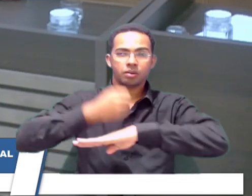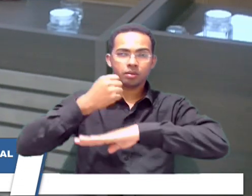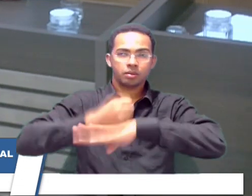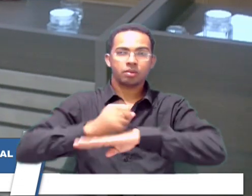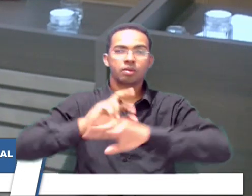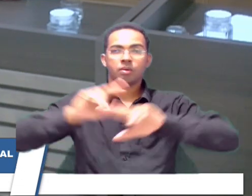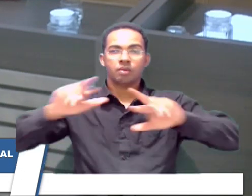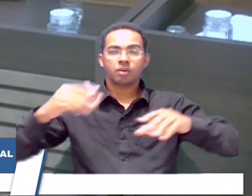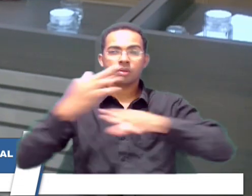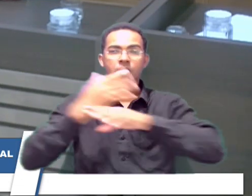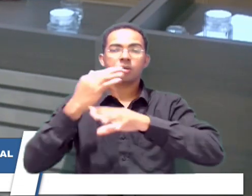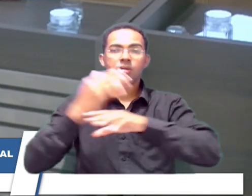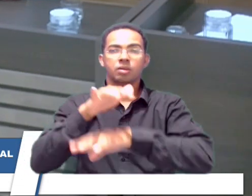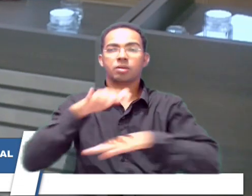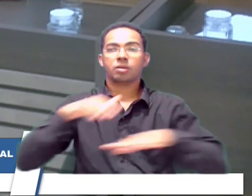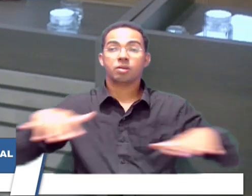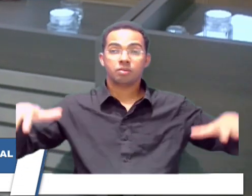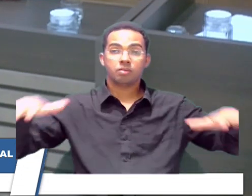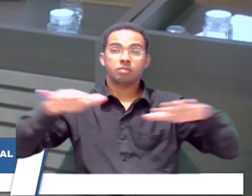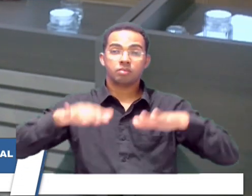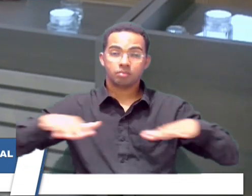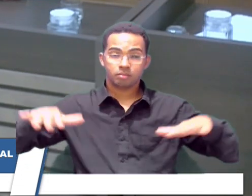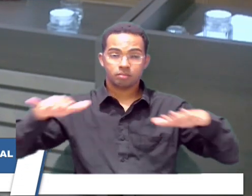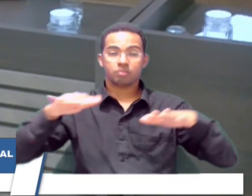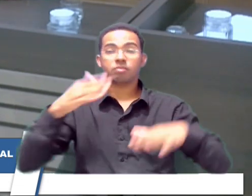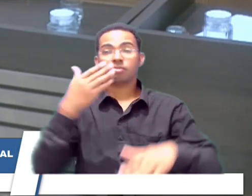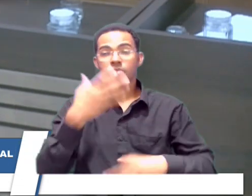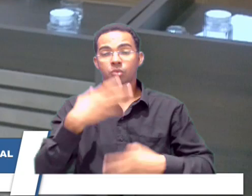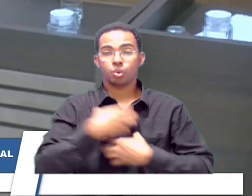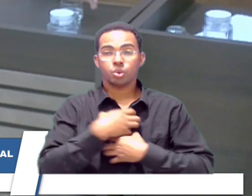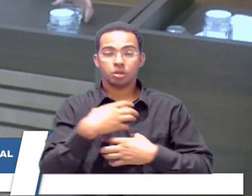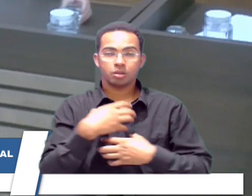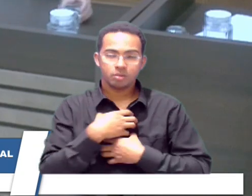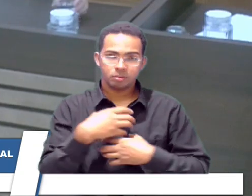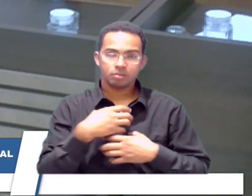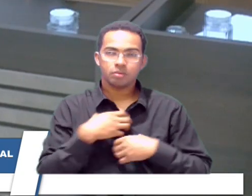da nossa região. E o sentido dessa